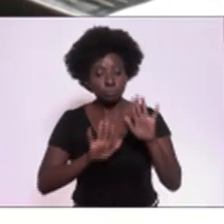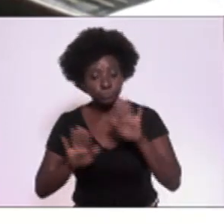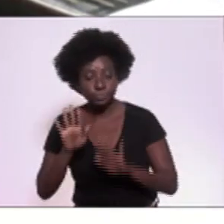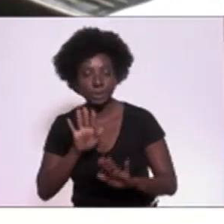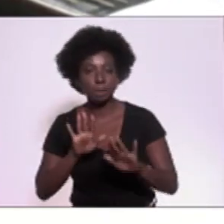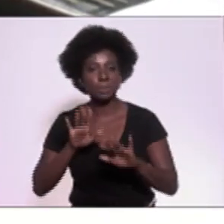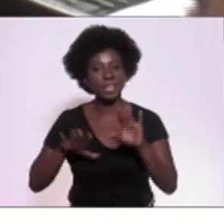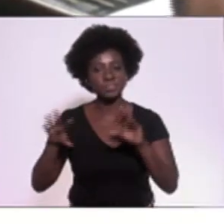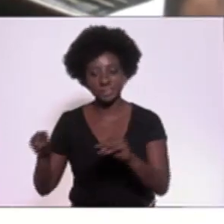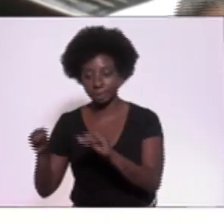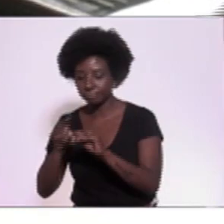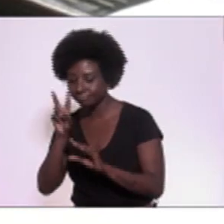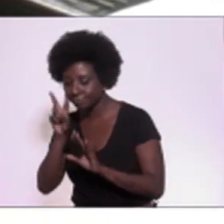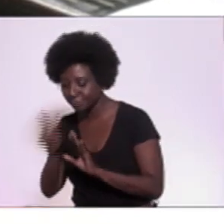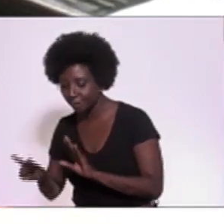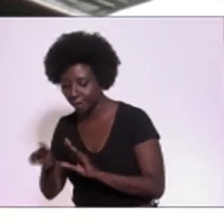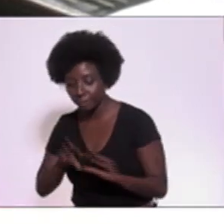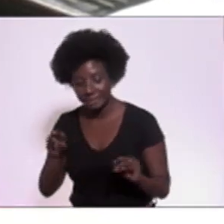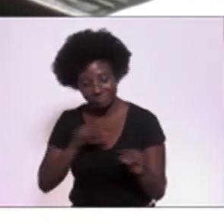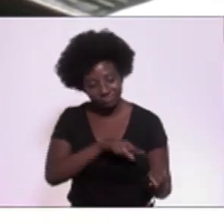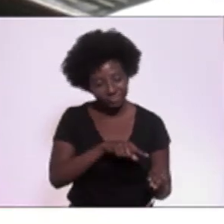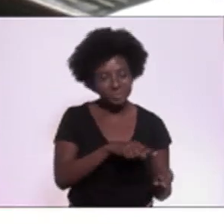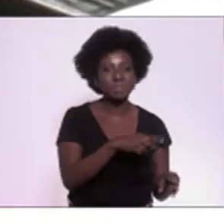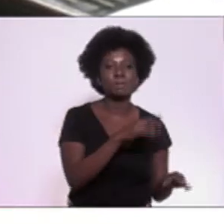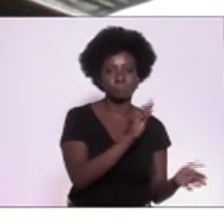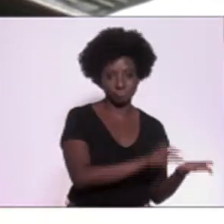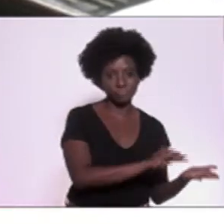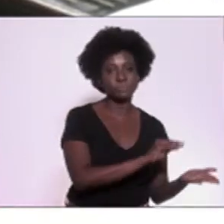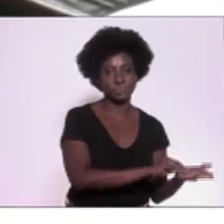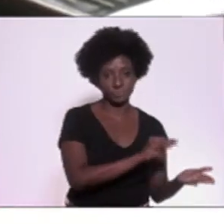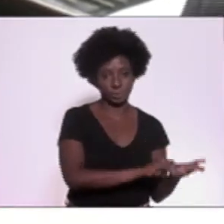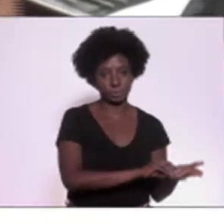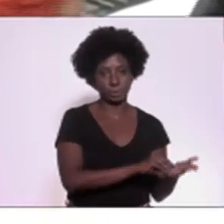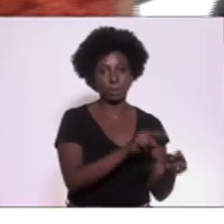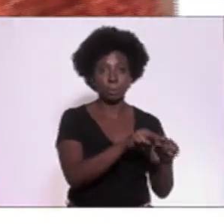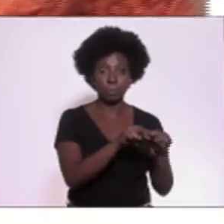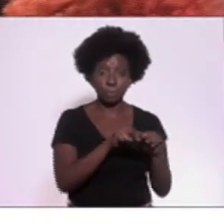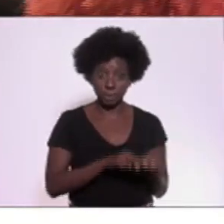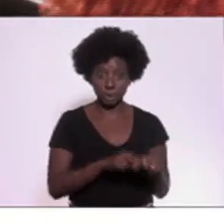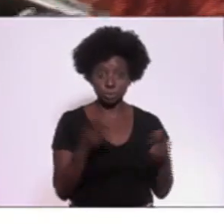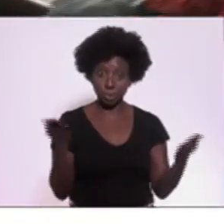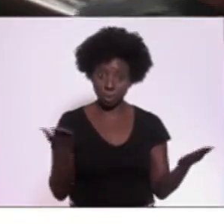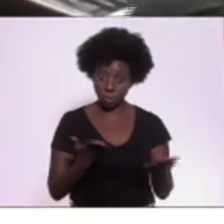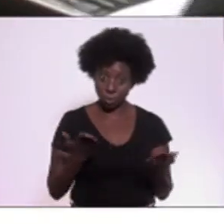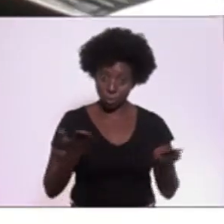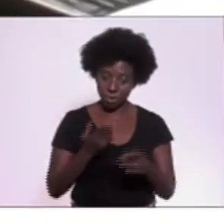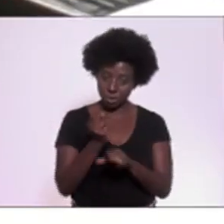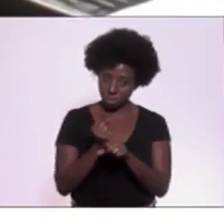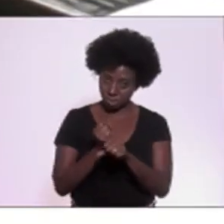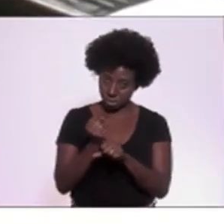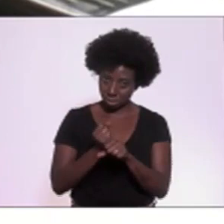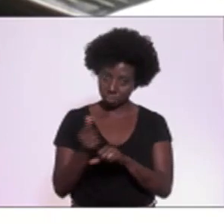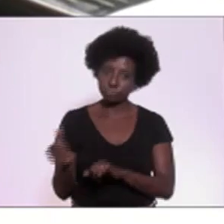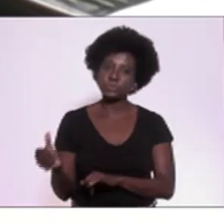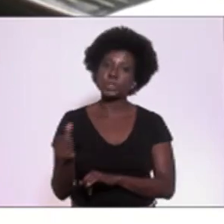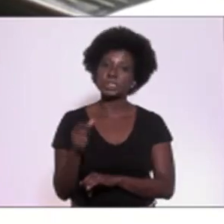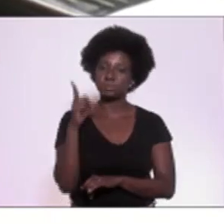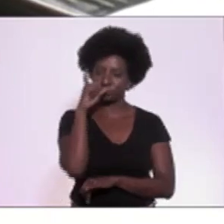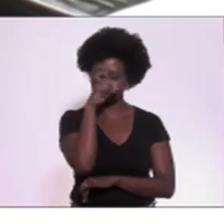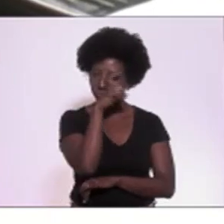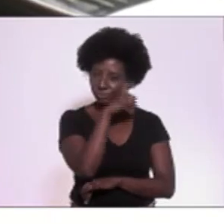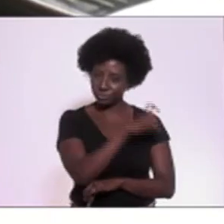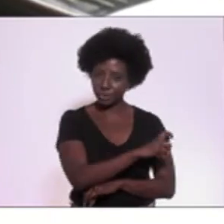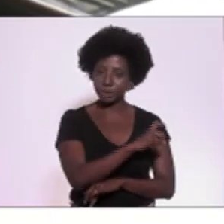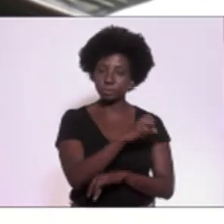É importante que as pessoas saibam que no início desse ano a gente teve uma importante crise de vagas no estado do Rio de Janeiro. E essa crise